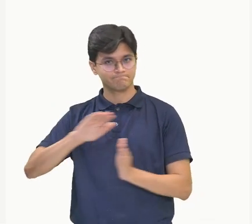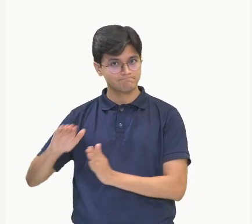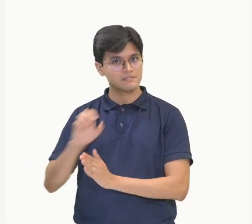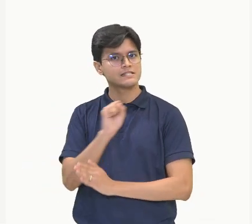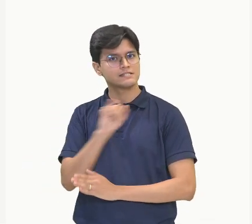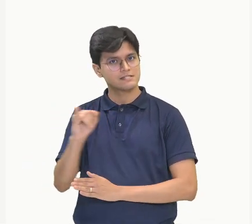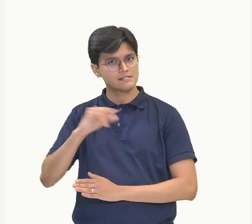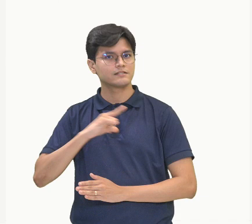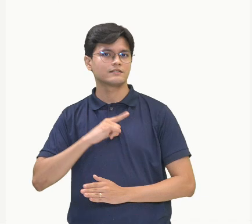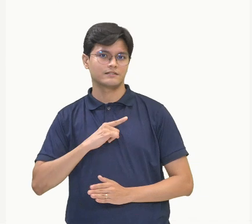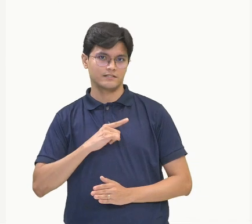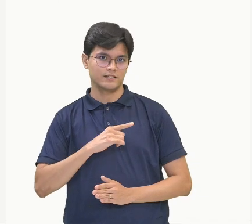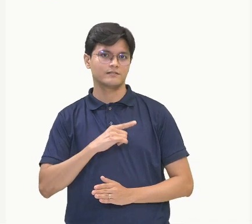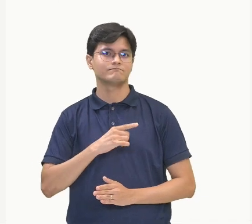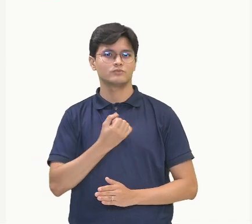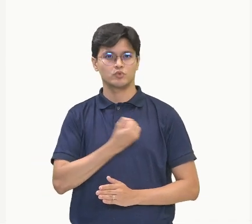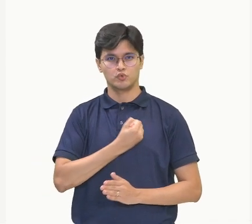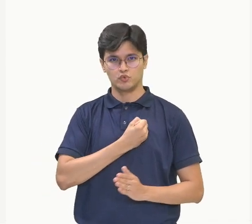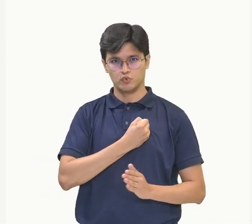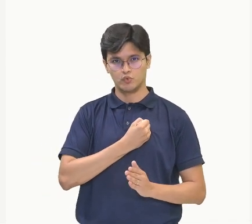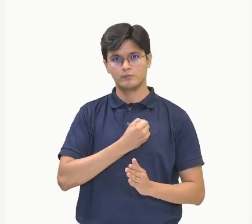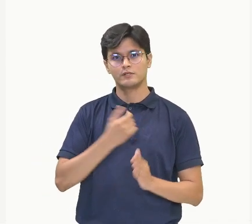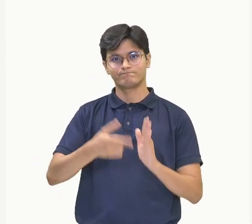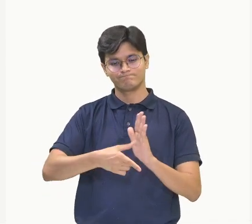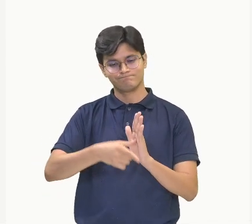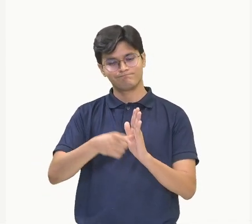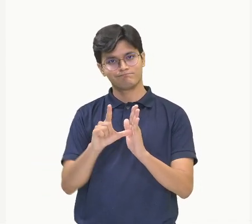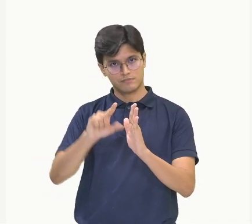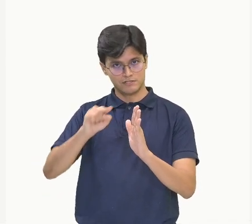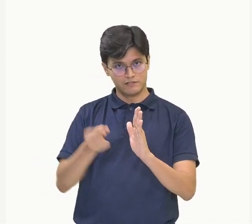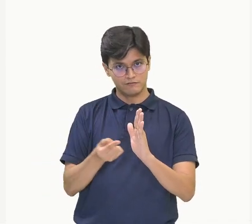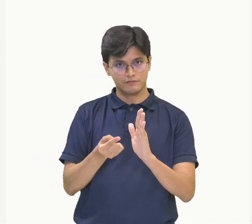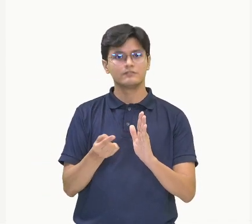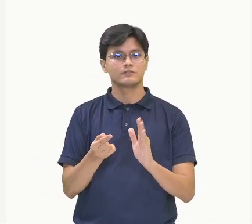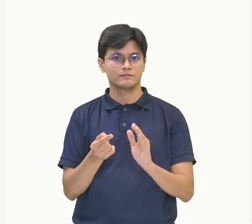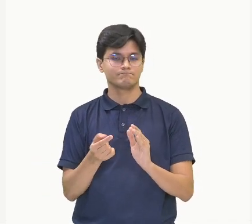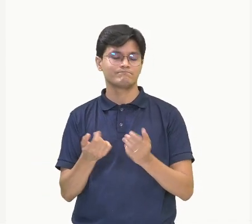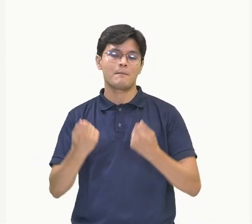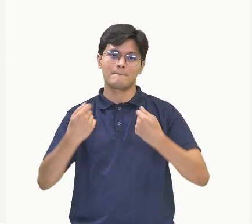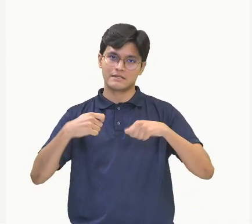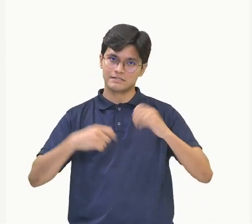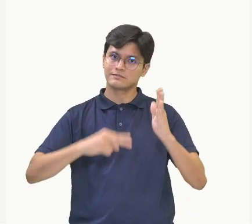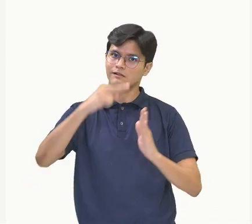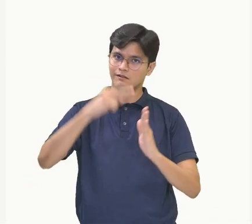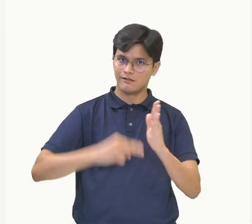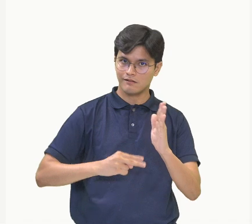vou ler primeiro a parte inteira. Observe comigo. Aqui, ó,